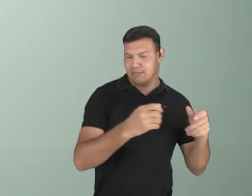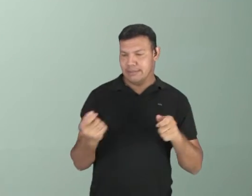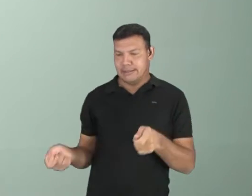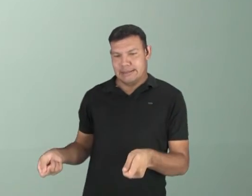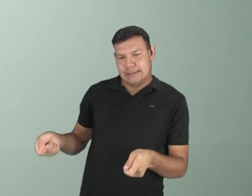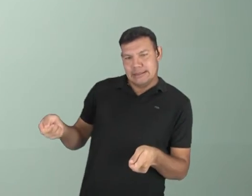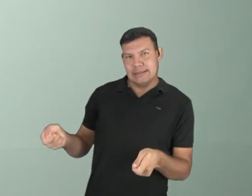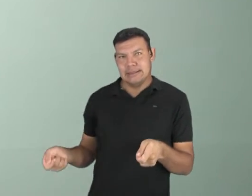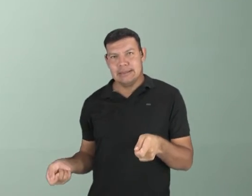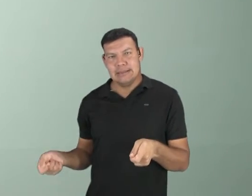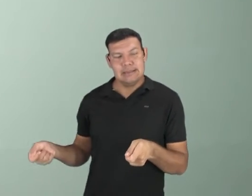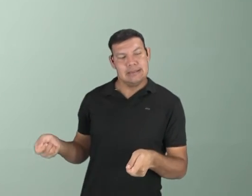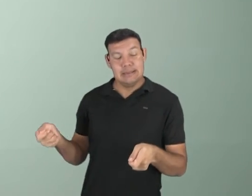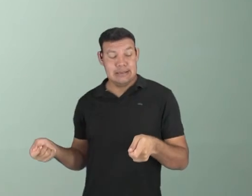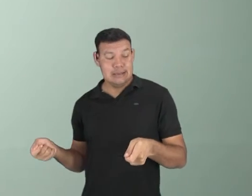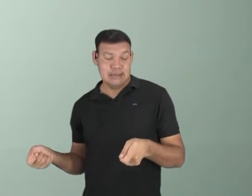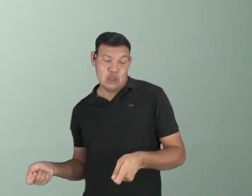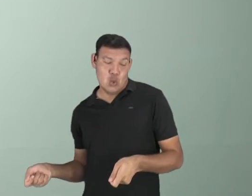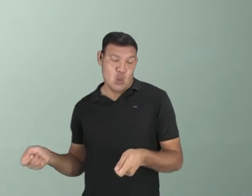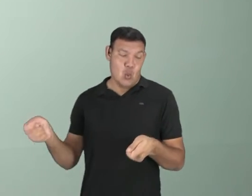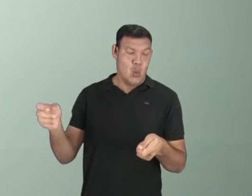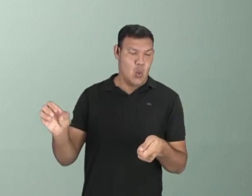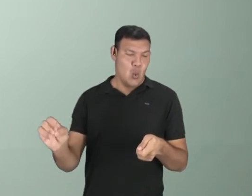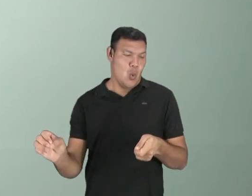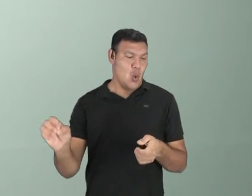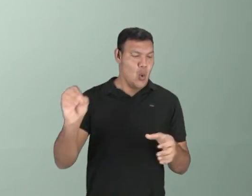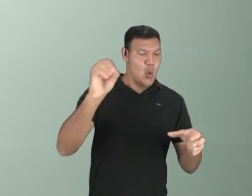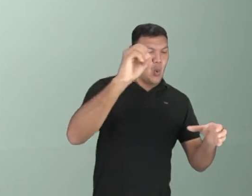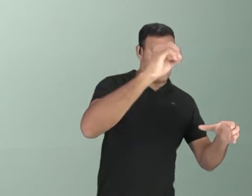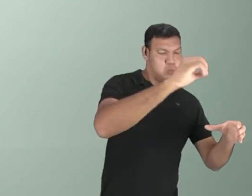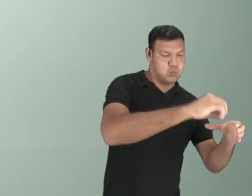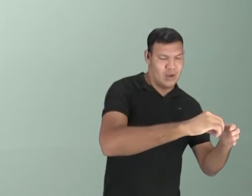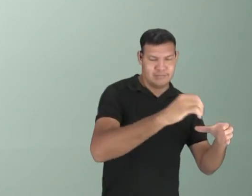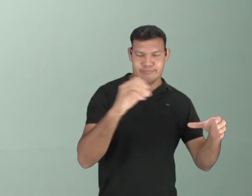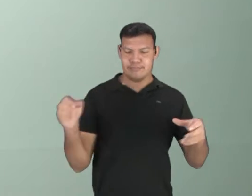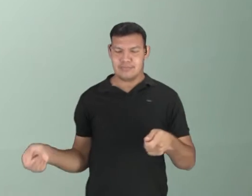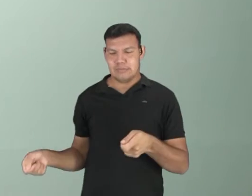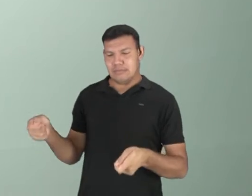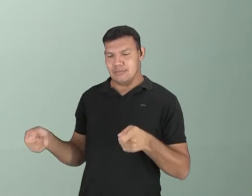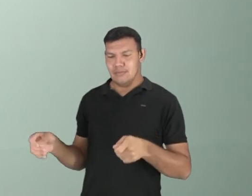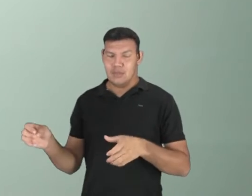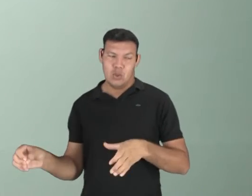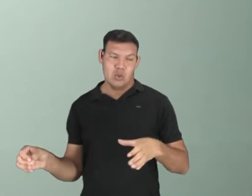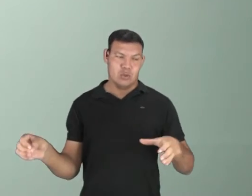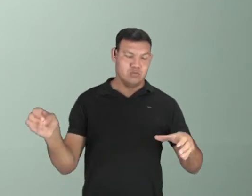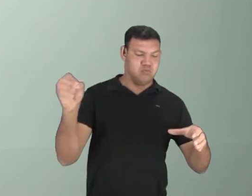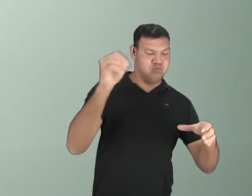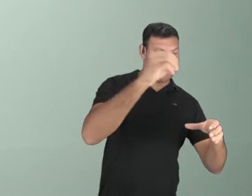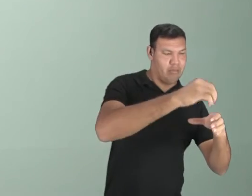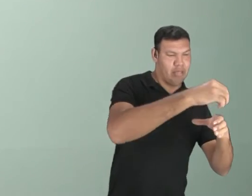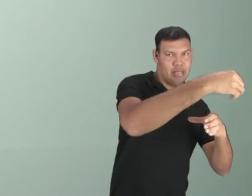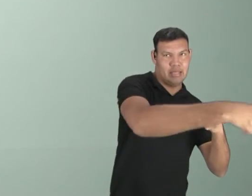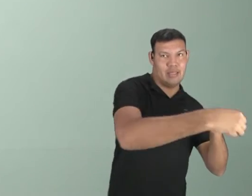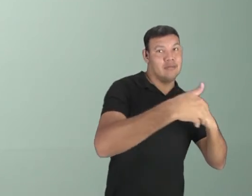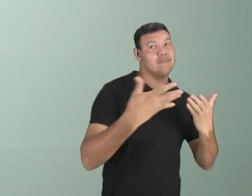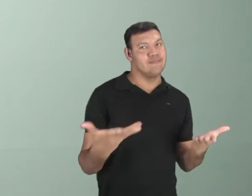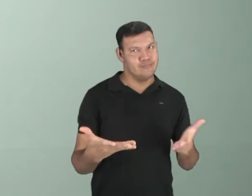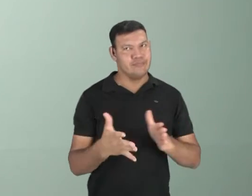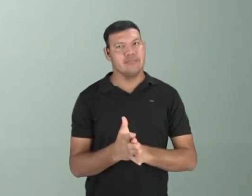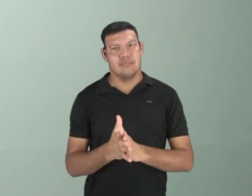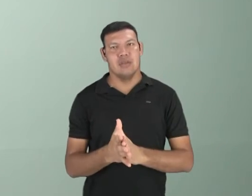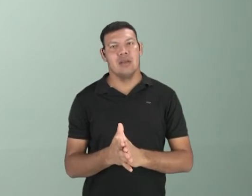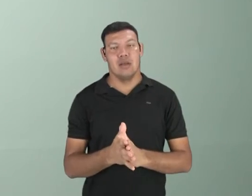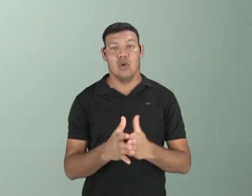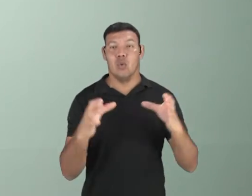apenas para segurar o lençol. É um outro objetivo. Você percebe que nos jogos cooperativos ou um ganha, executa a tarefa,